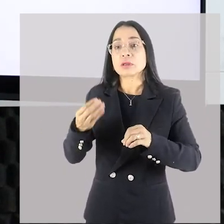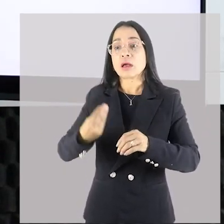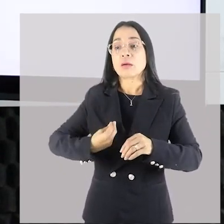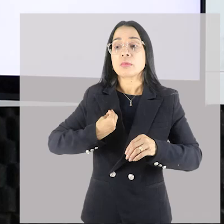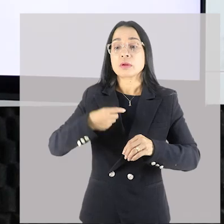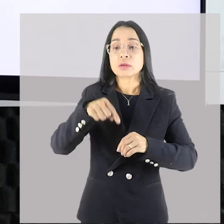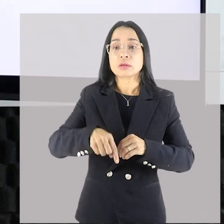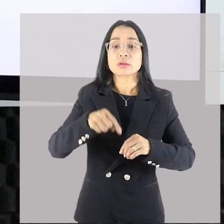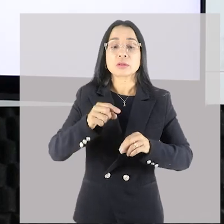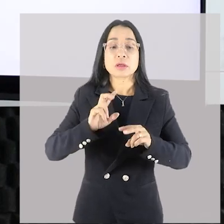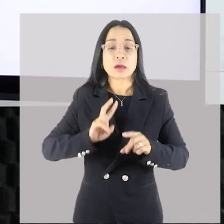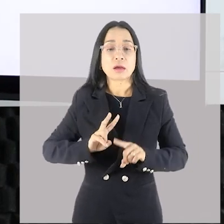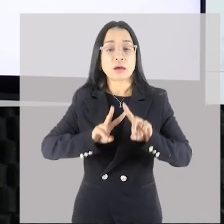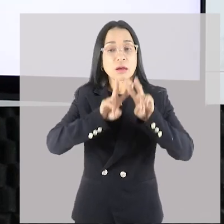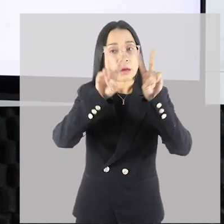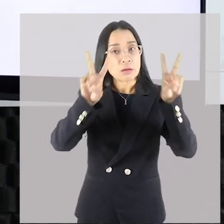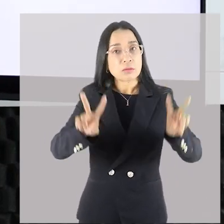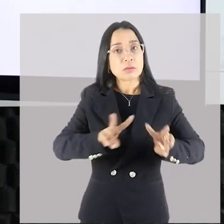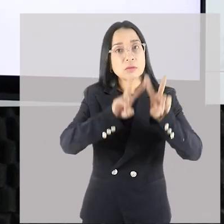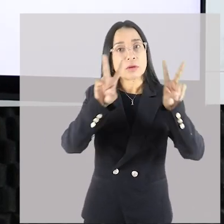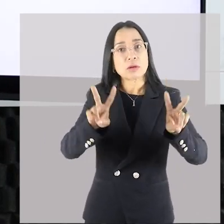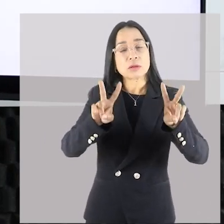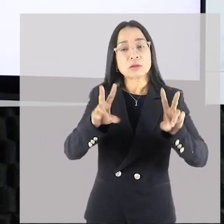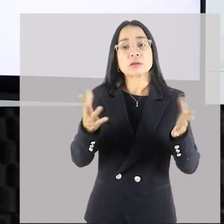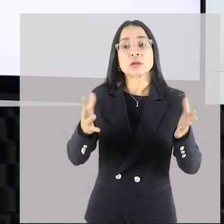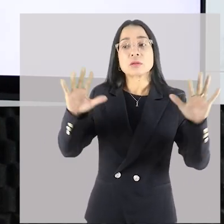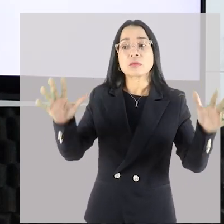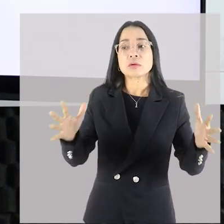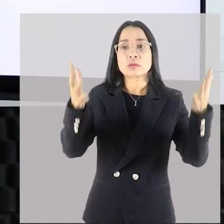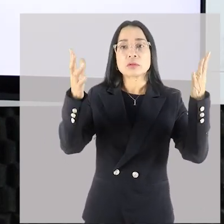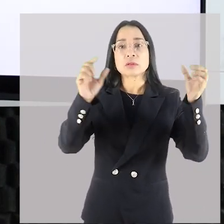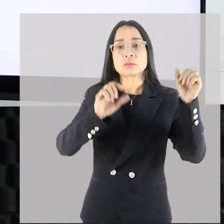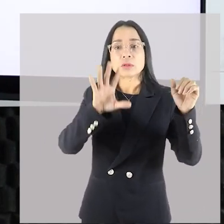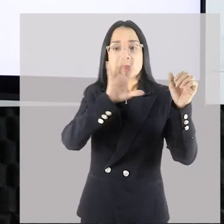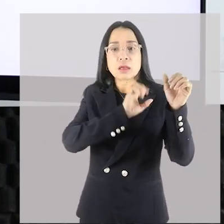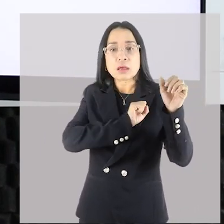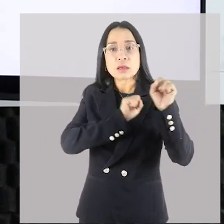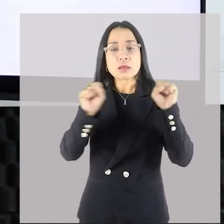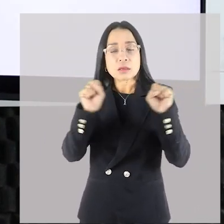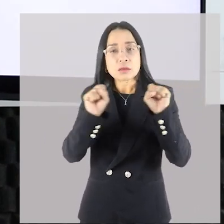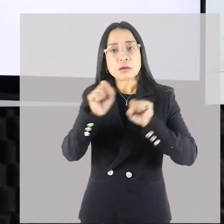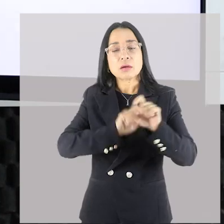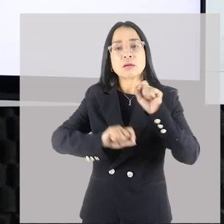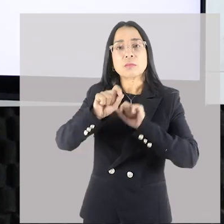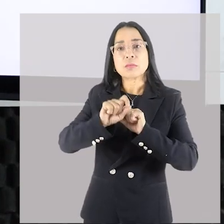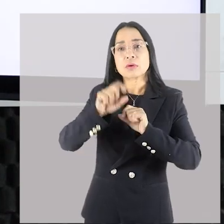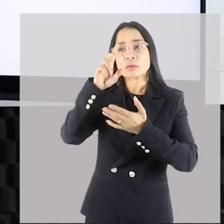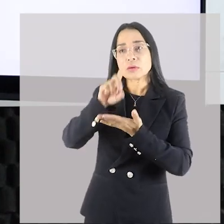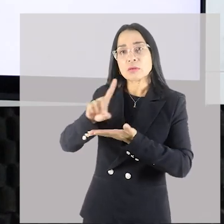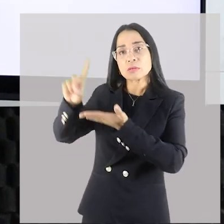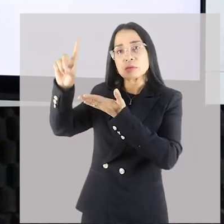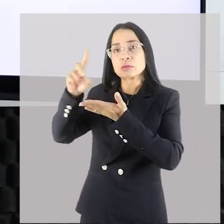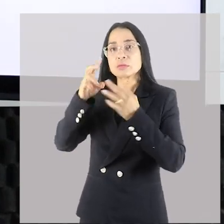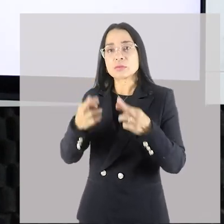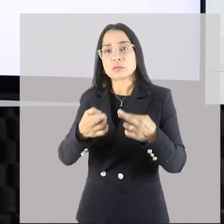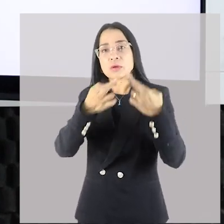estar prestigiando o evento e adorando também ao Deus que foi responsável pela